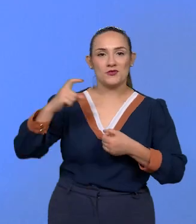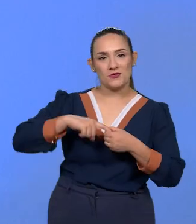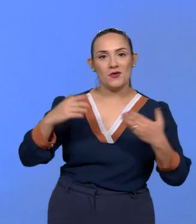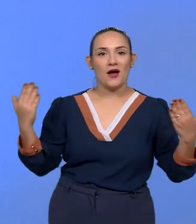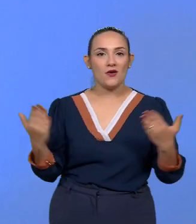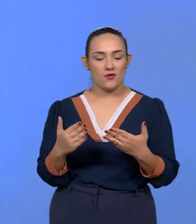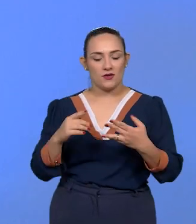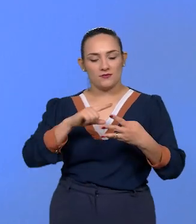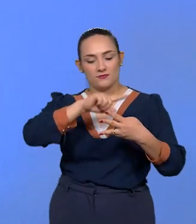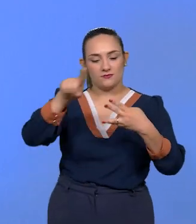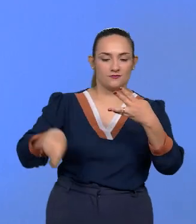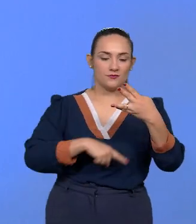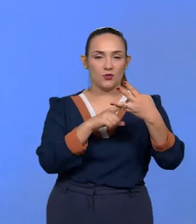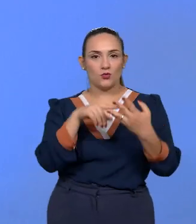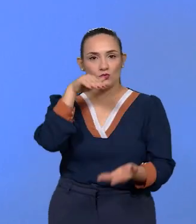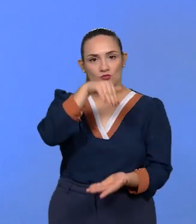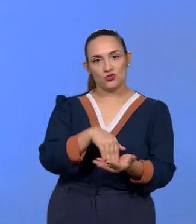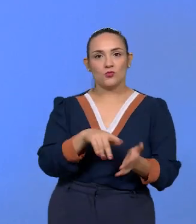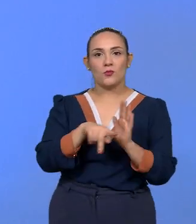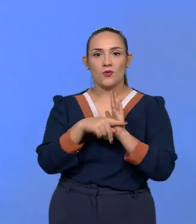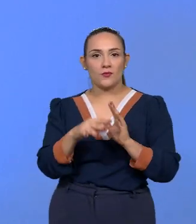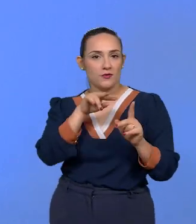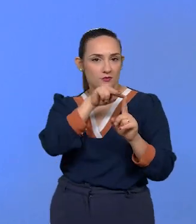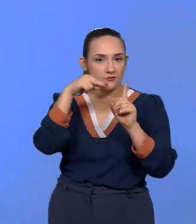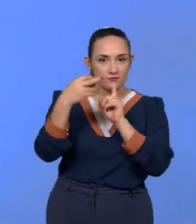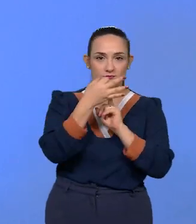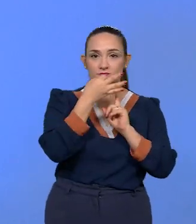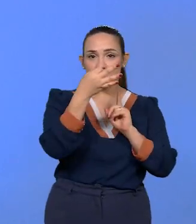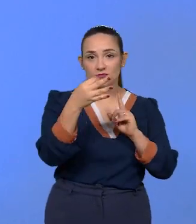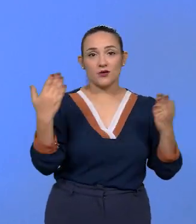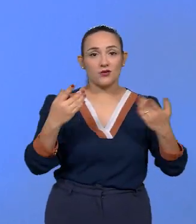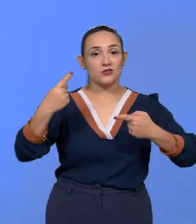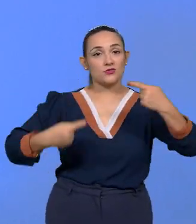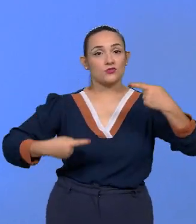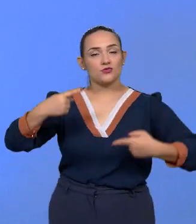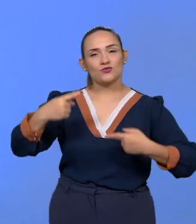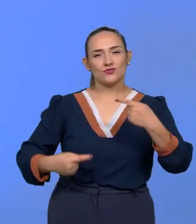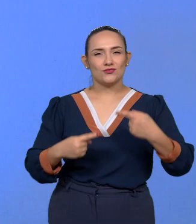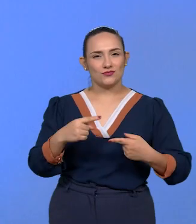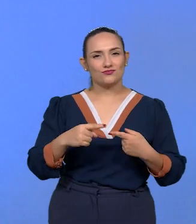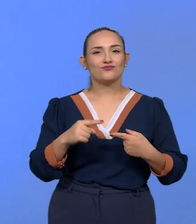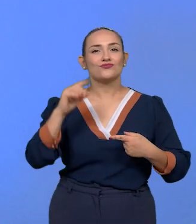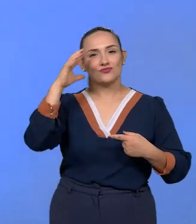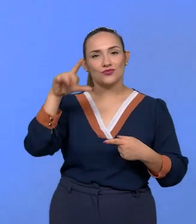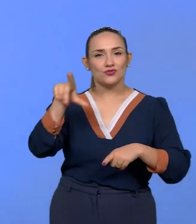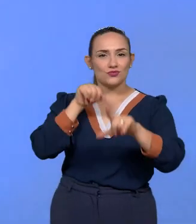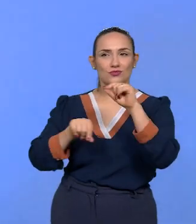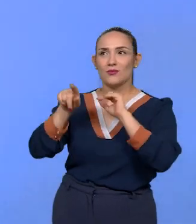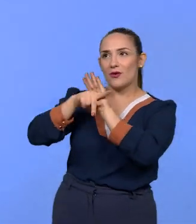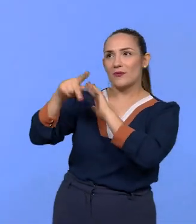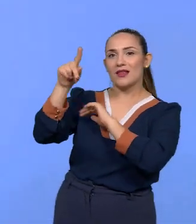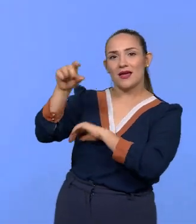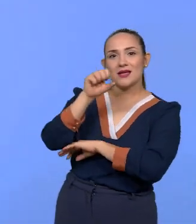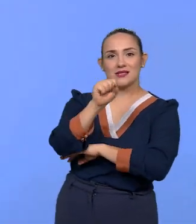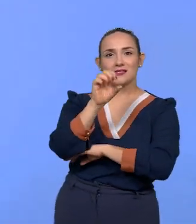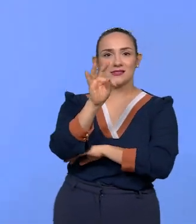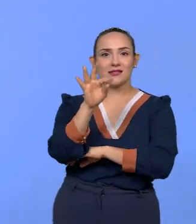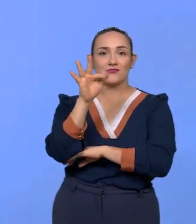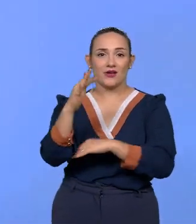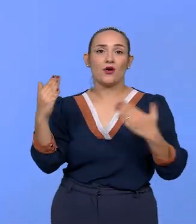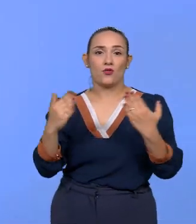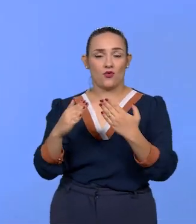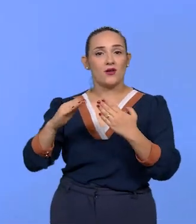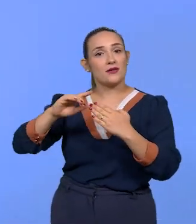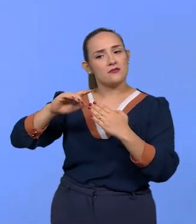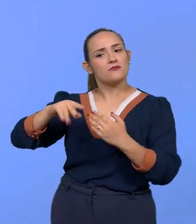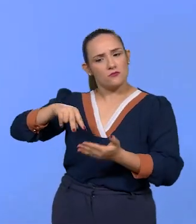Muito bem, voltamos com o segundo e último bloco do Ponto de Vista, discutindo hoje aquela decisão do STF que